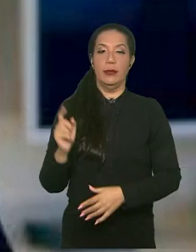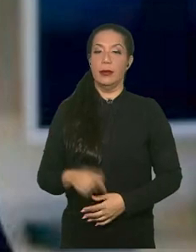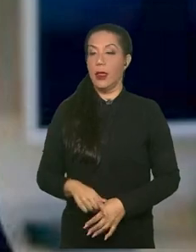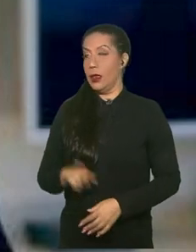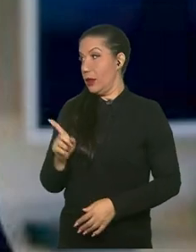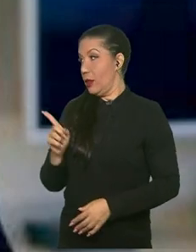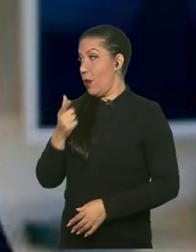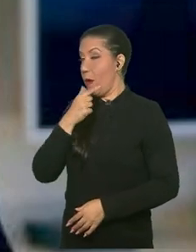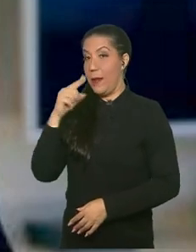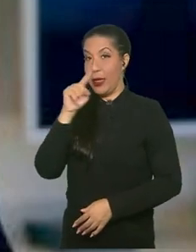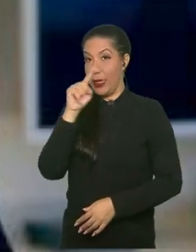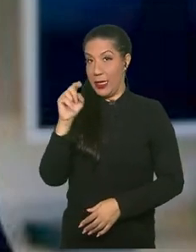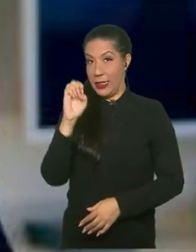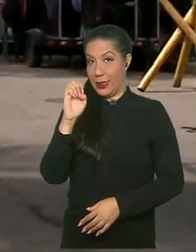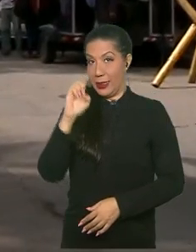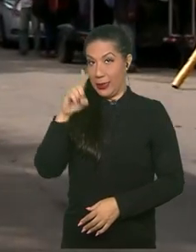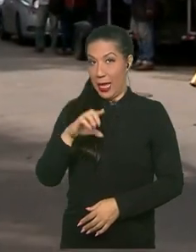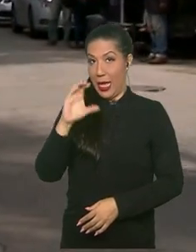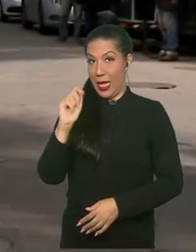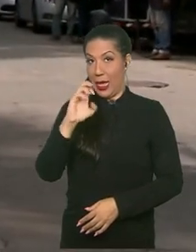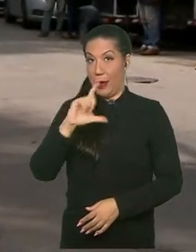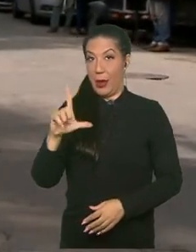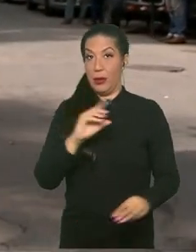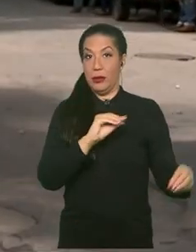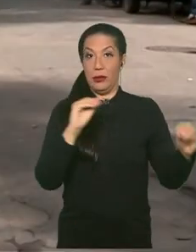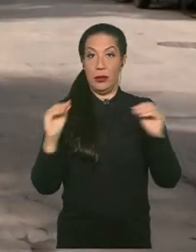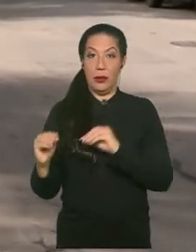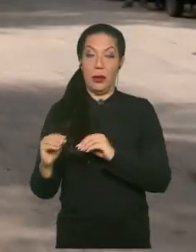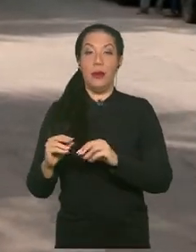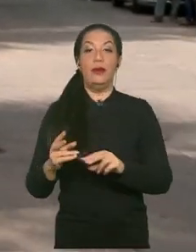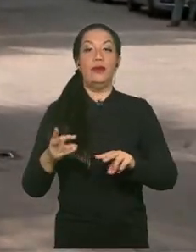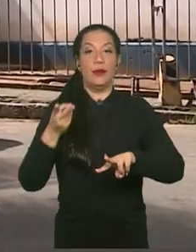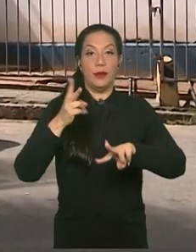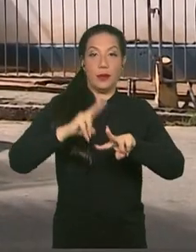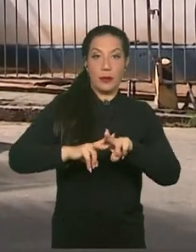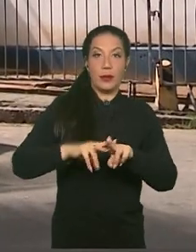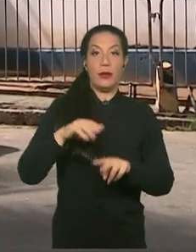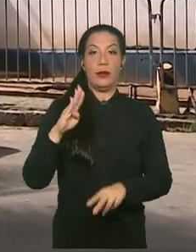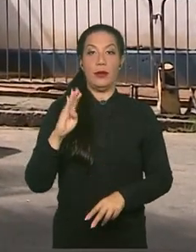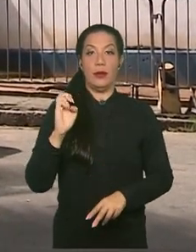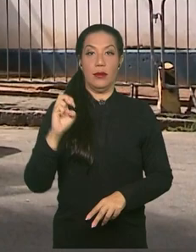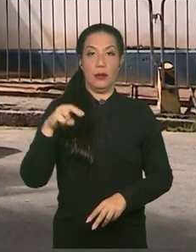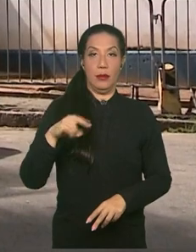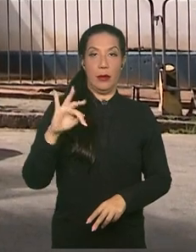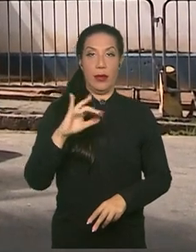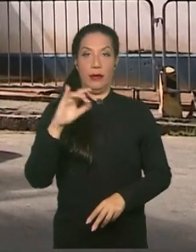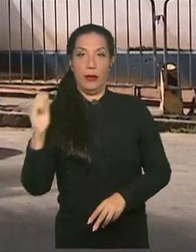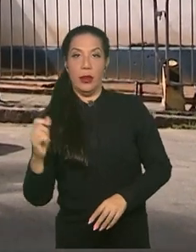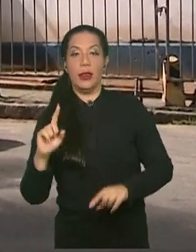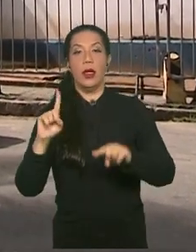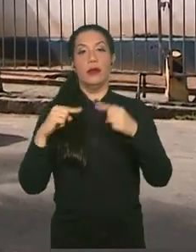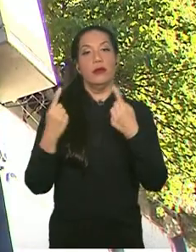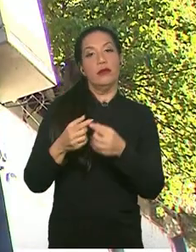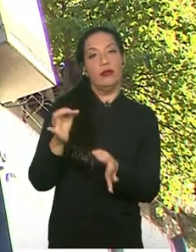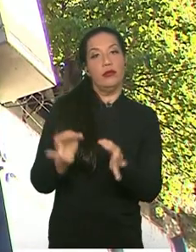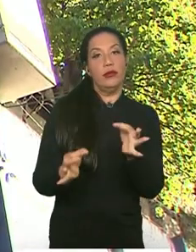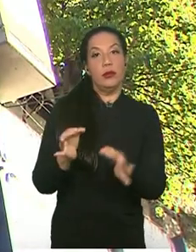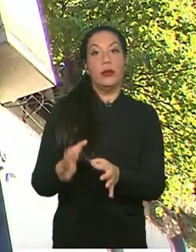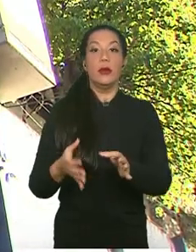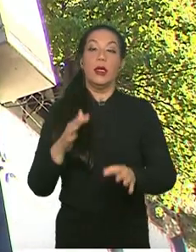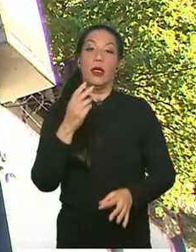Zé Cabral como é conhecido foi transferido para o presídio Frederico Marques em Benfica onde vai passar pela audiência de Custódia